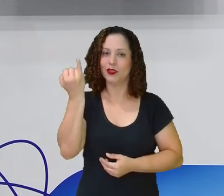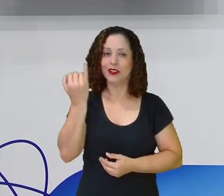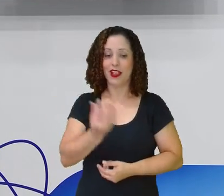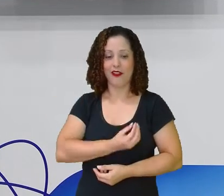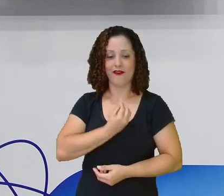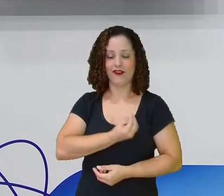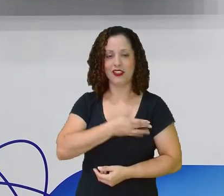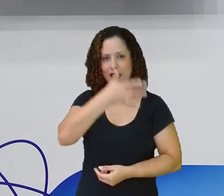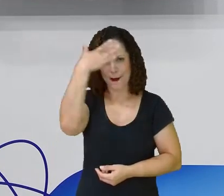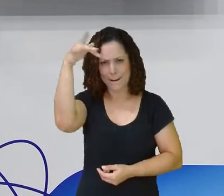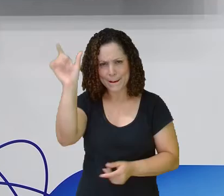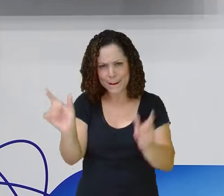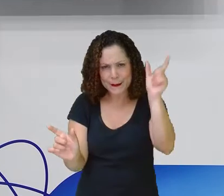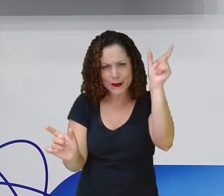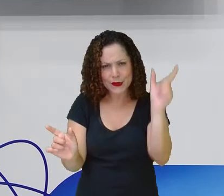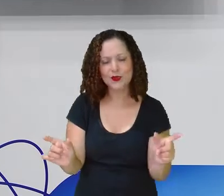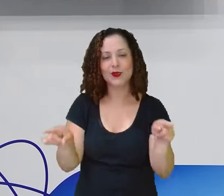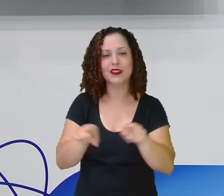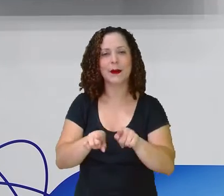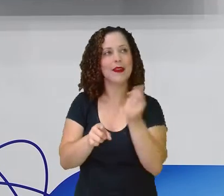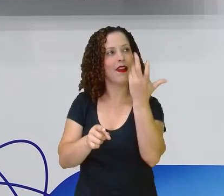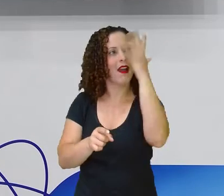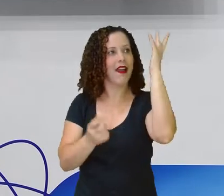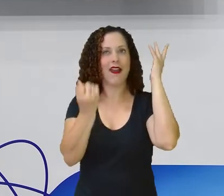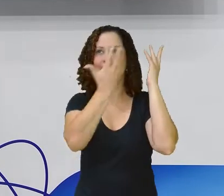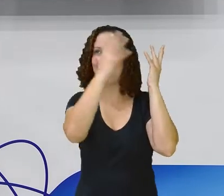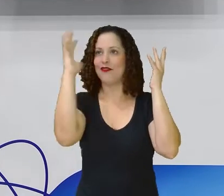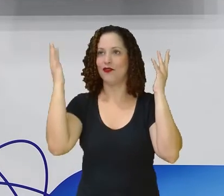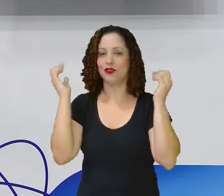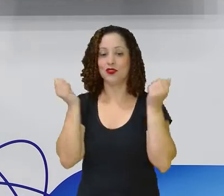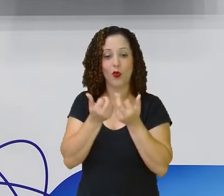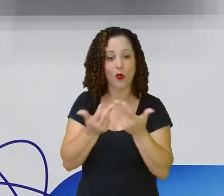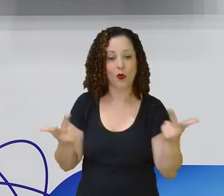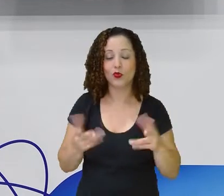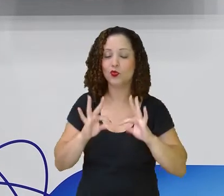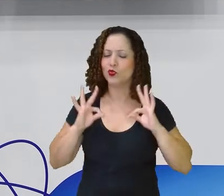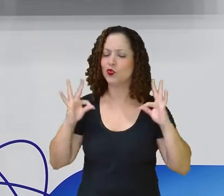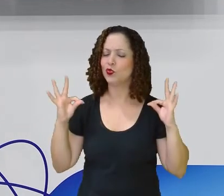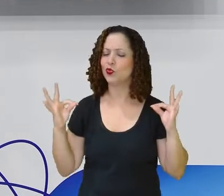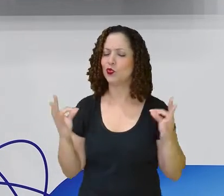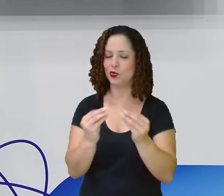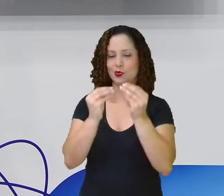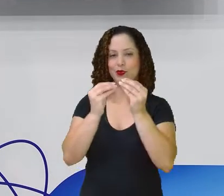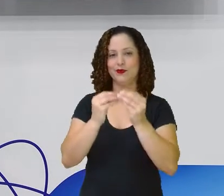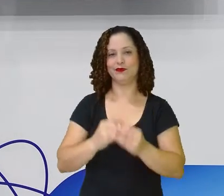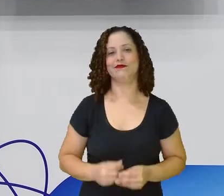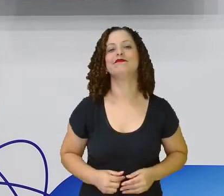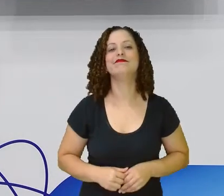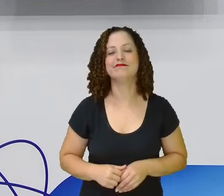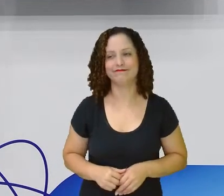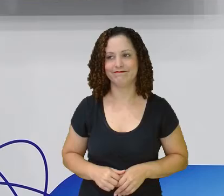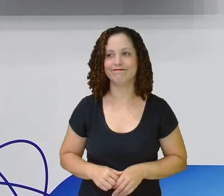humano, a sobrevivência à vida na Terra como um todo. E quando a gente pensa como um todo, eu estou falando em biosfera.